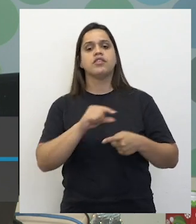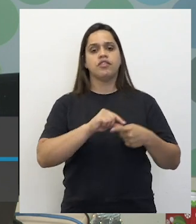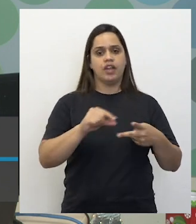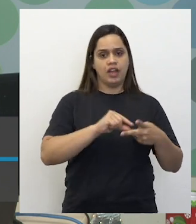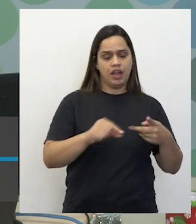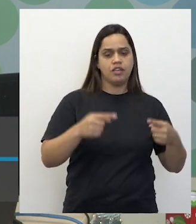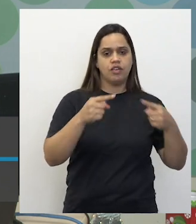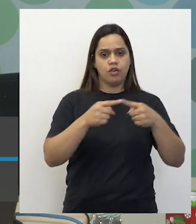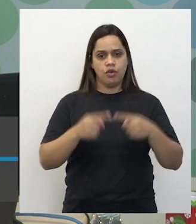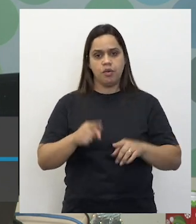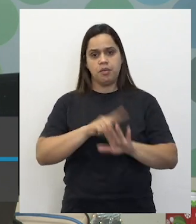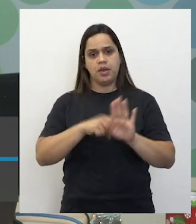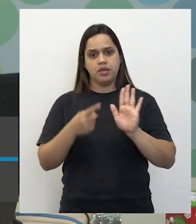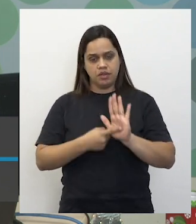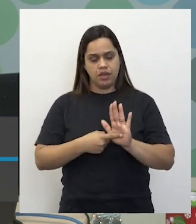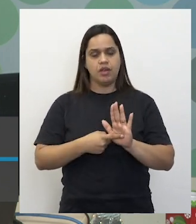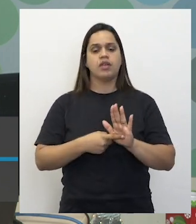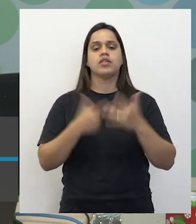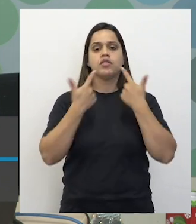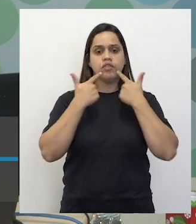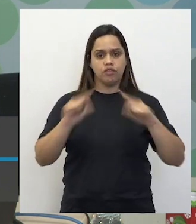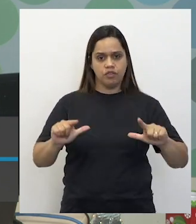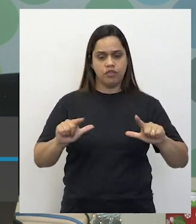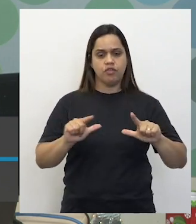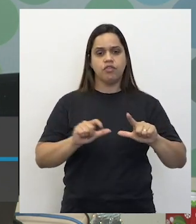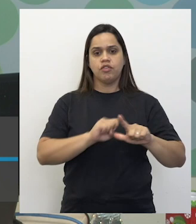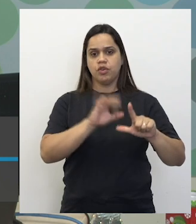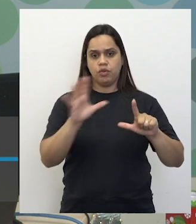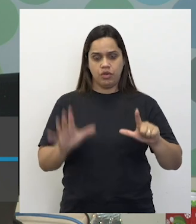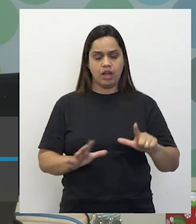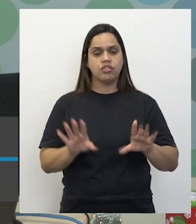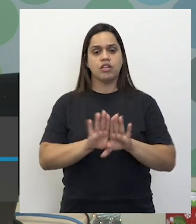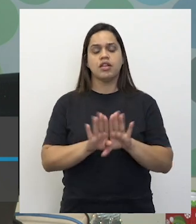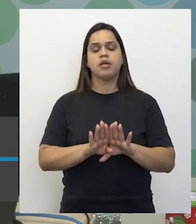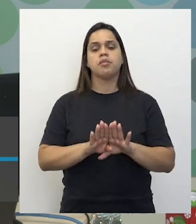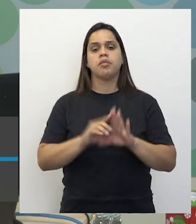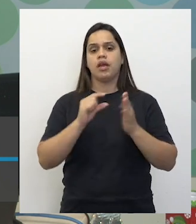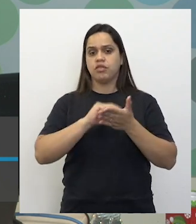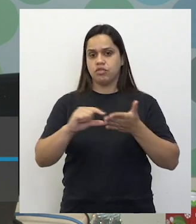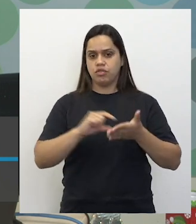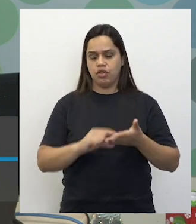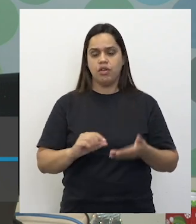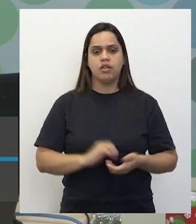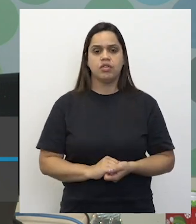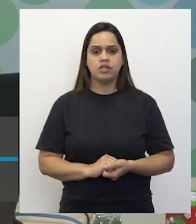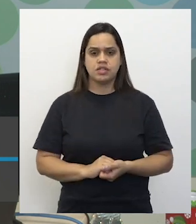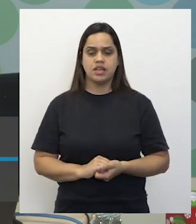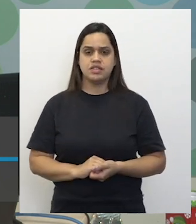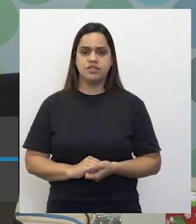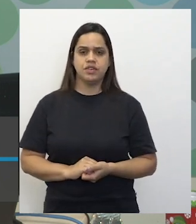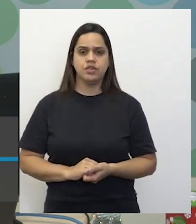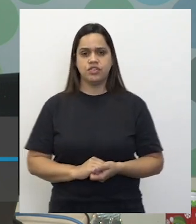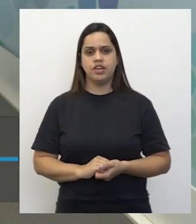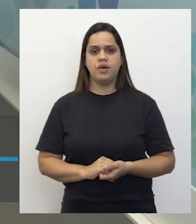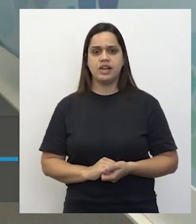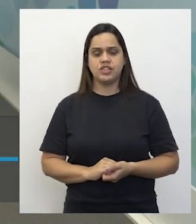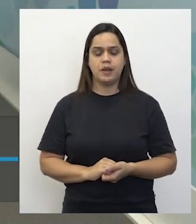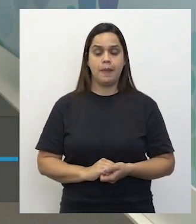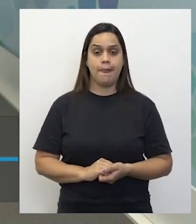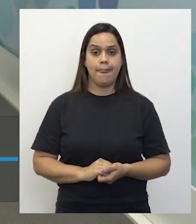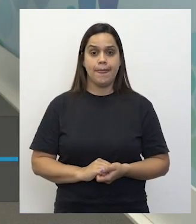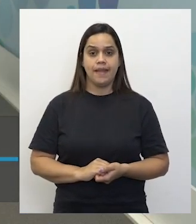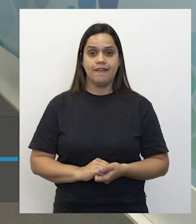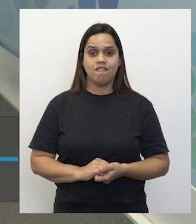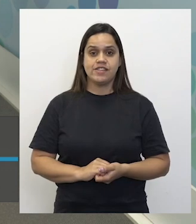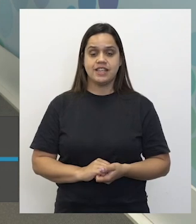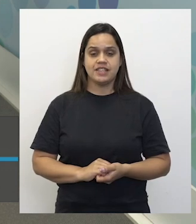rimas, metáforas, figuras de linguagem, estrofes. Então muita gente está falando sobre as estrofes. Sim, eu acho que o formato é o que